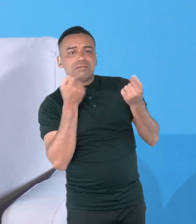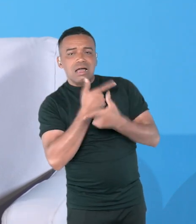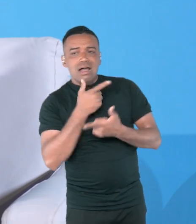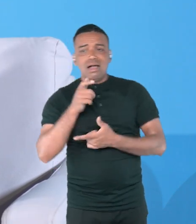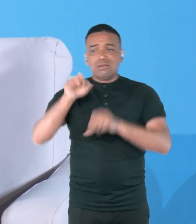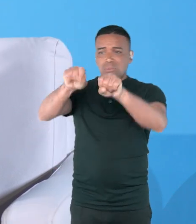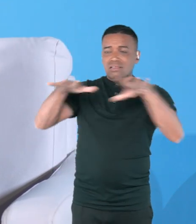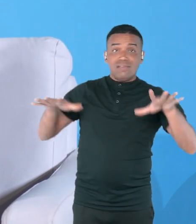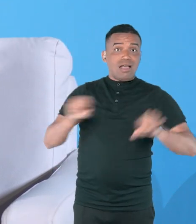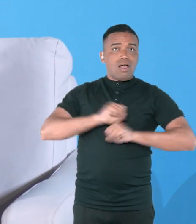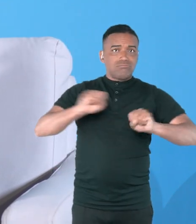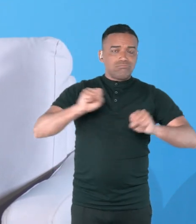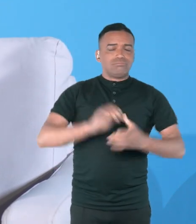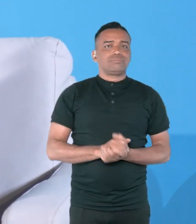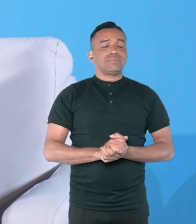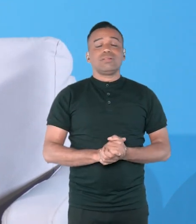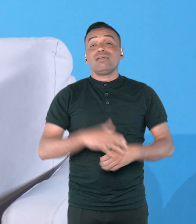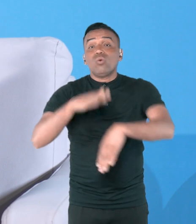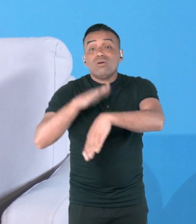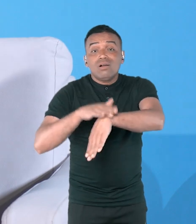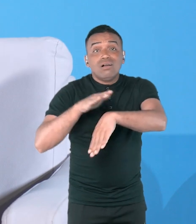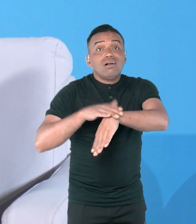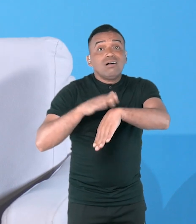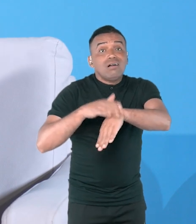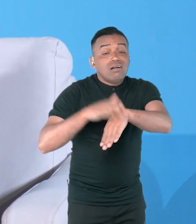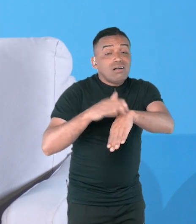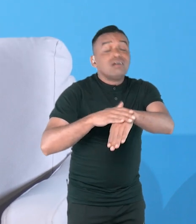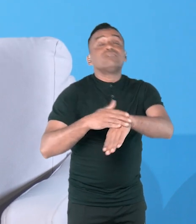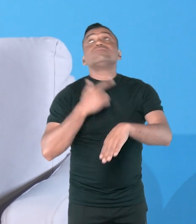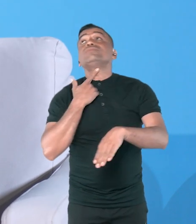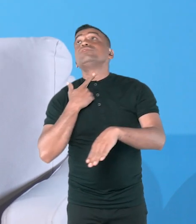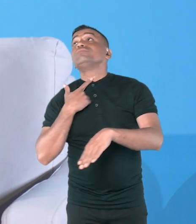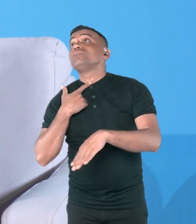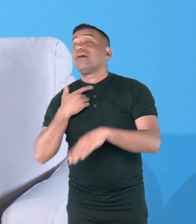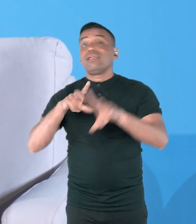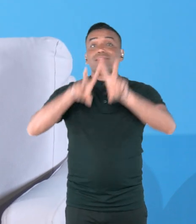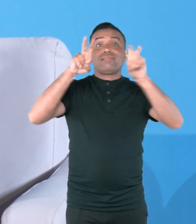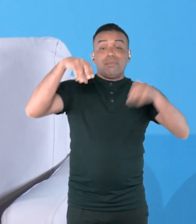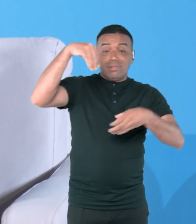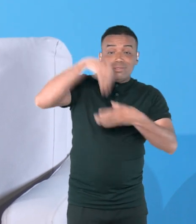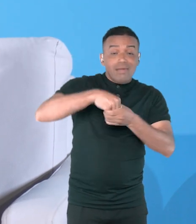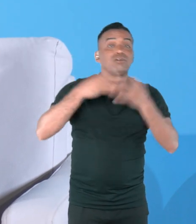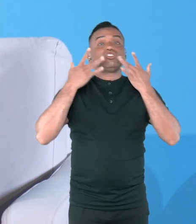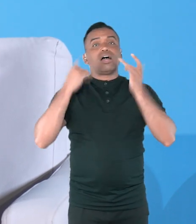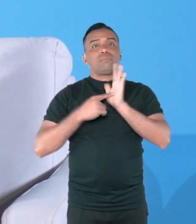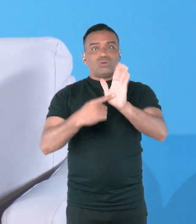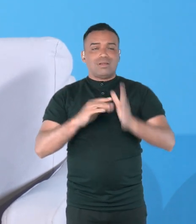pessoas iam se divertir. Eu tinha uma necessidade de dizer aquilo que aquela peça dizia.